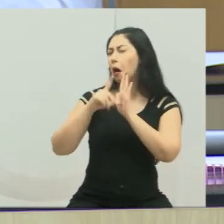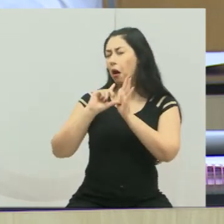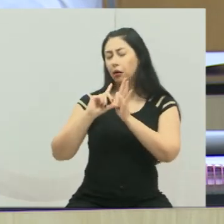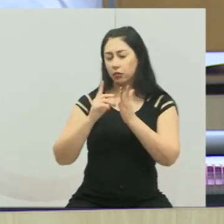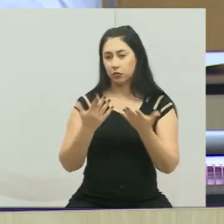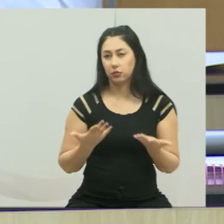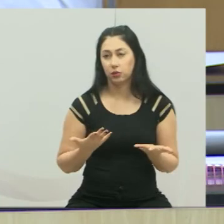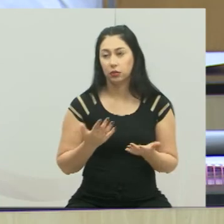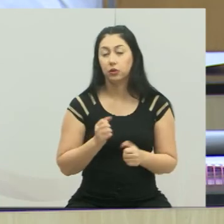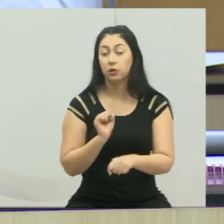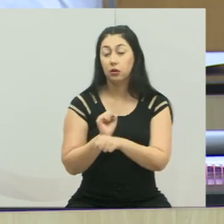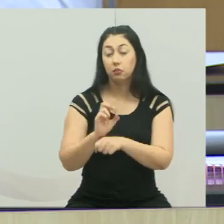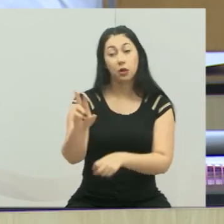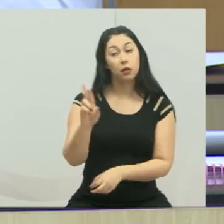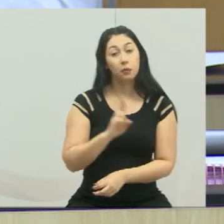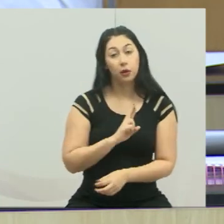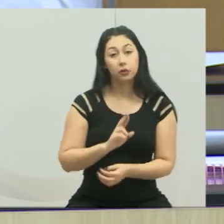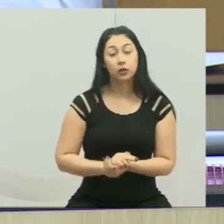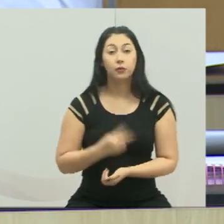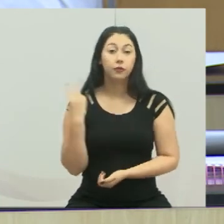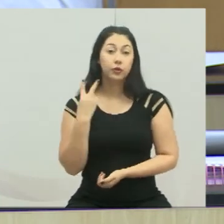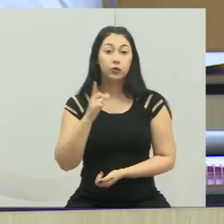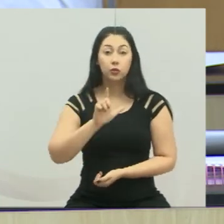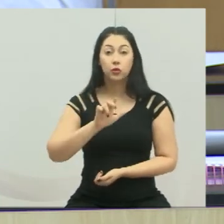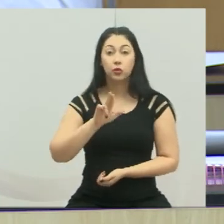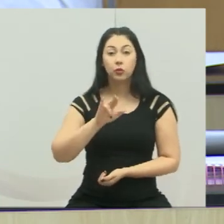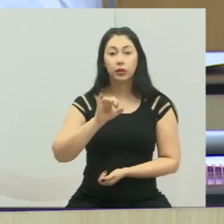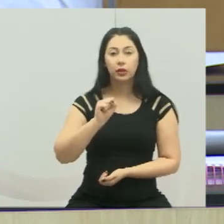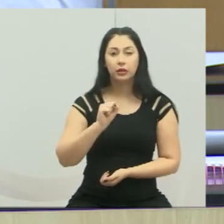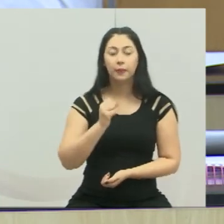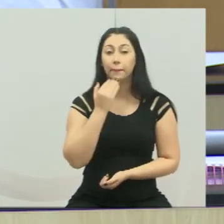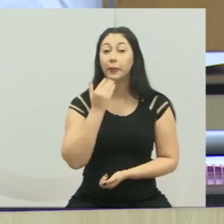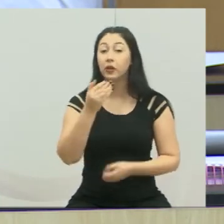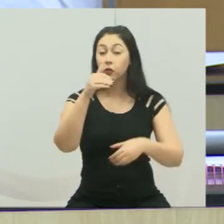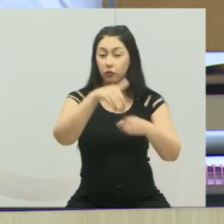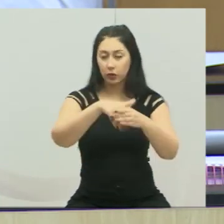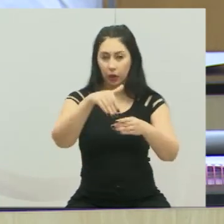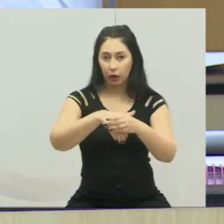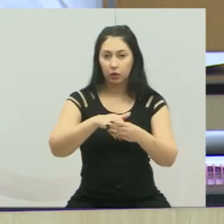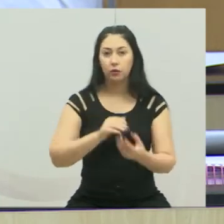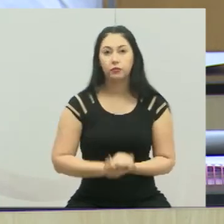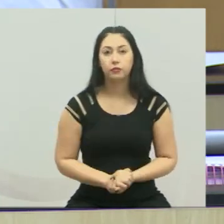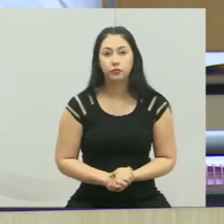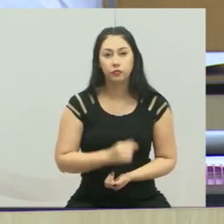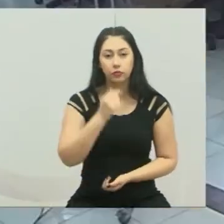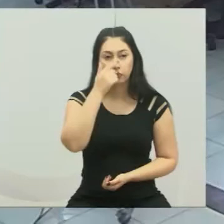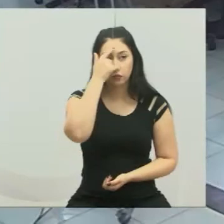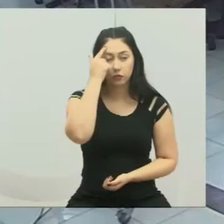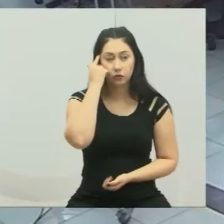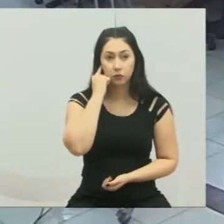2020? Aguardo manifestação. Subscrevemos. Vereador Luiz Flávio. Senhor presidente, foi solicitada votação.